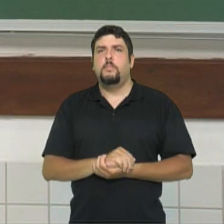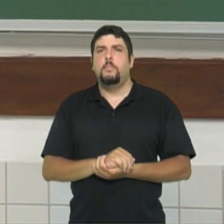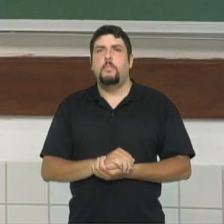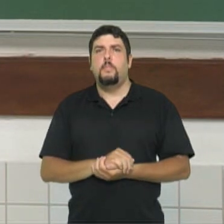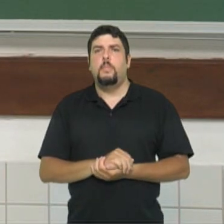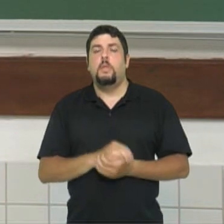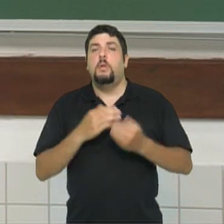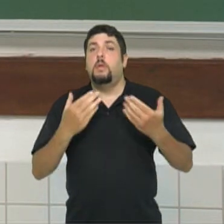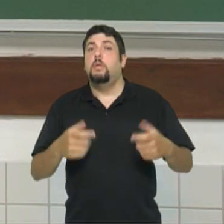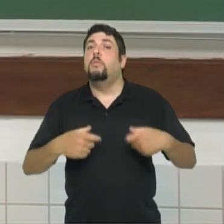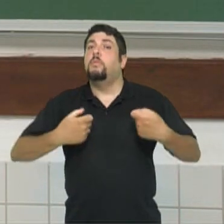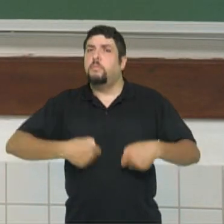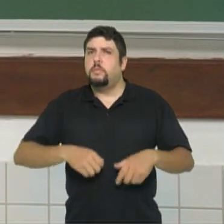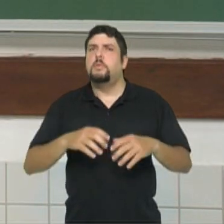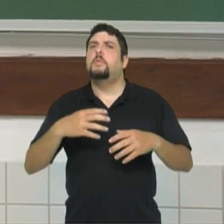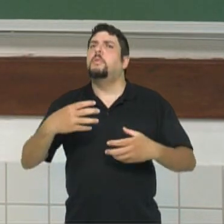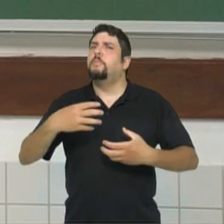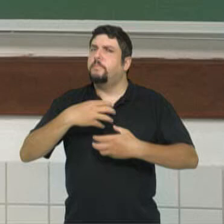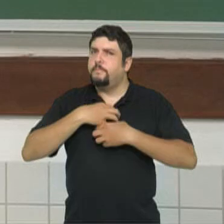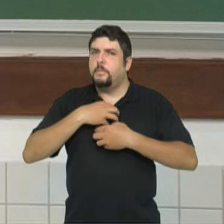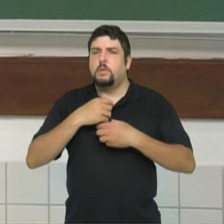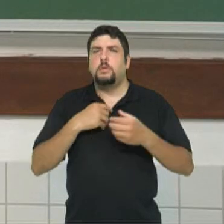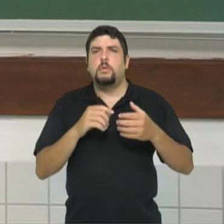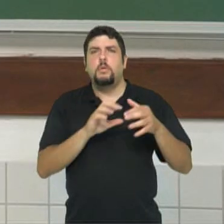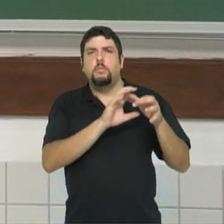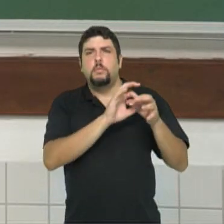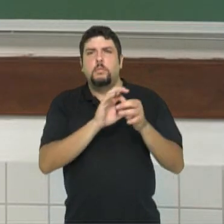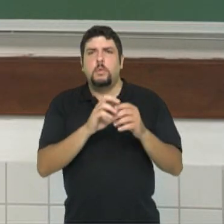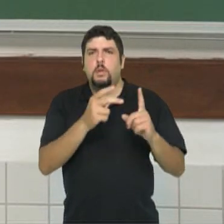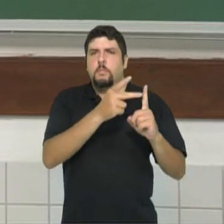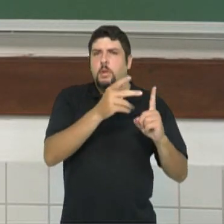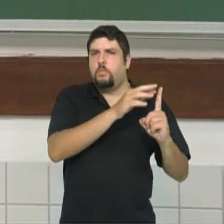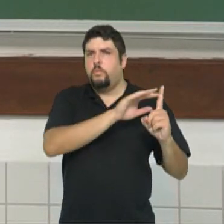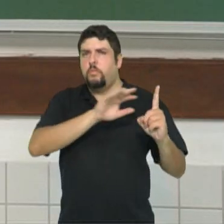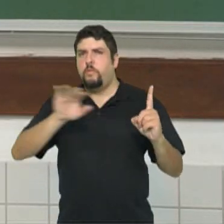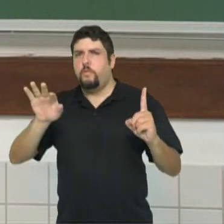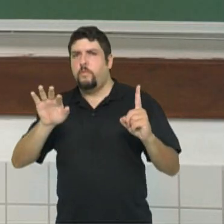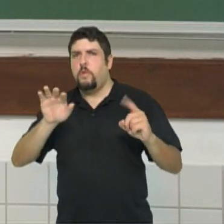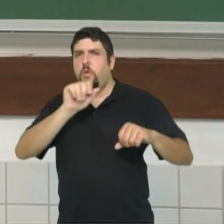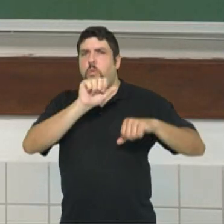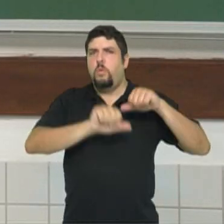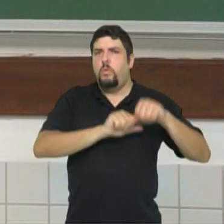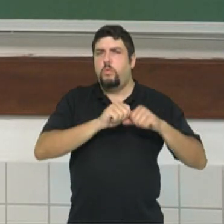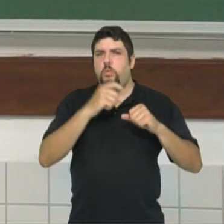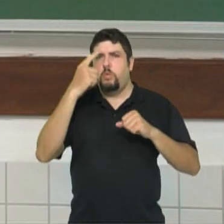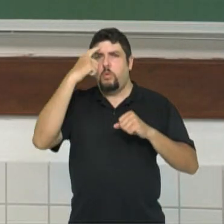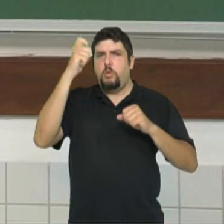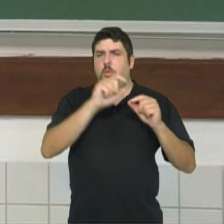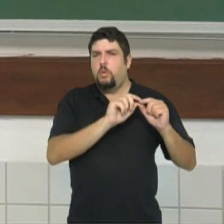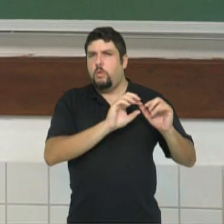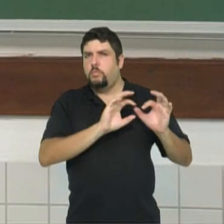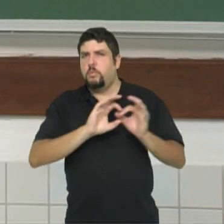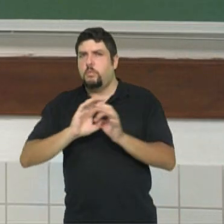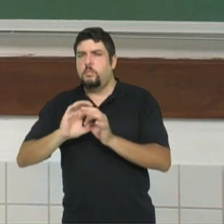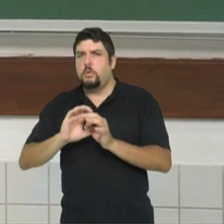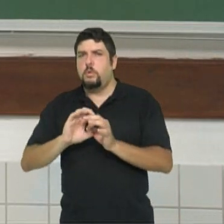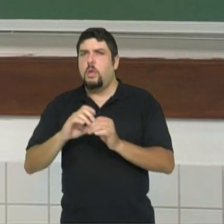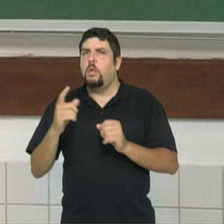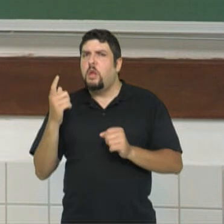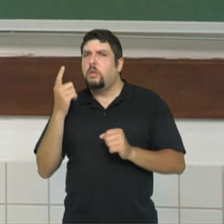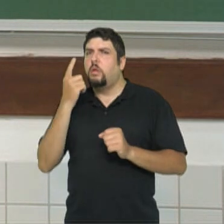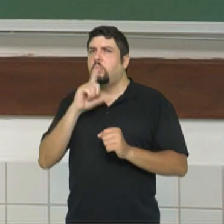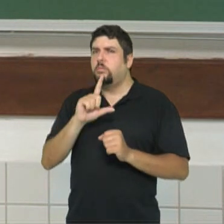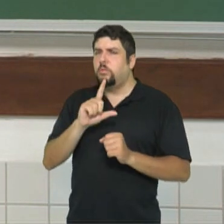tem que fazer sentido quando a estudante troca de parágrafo, troca de ideia. Será que ela conseguiu fazer isso com maestria?